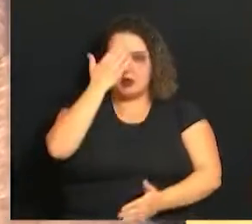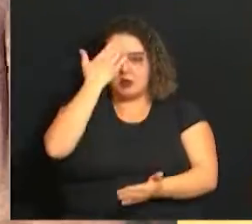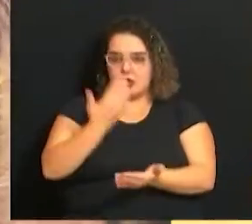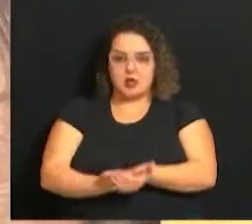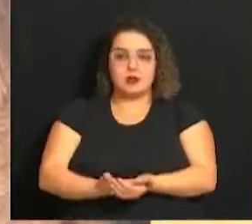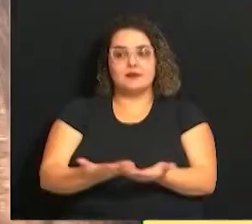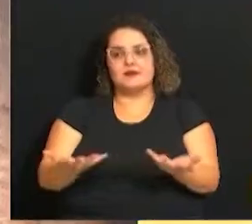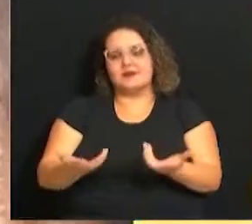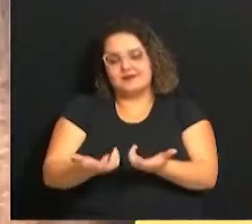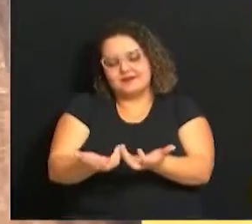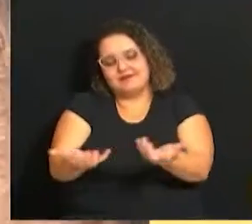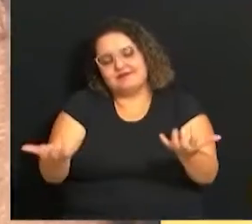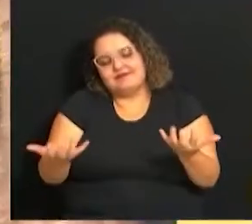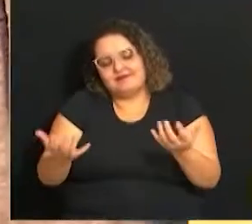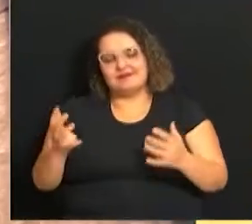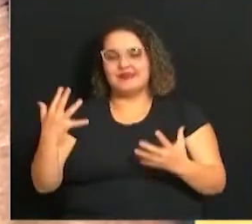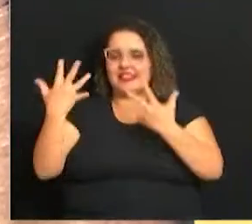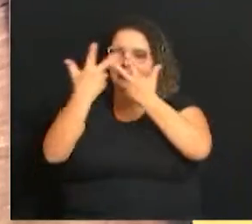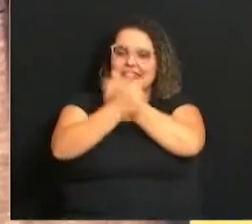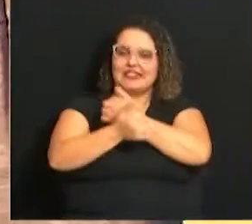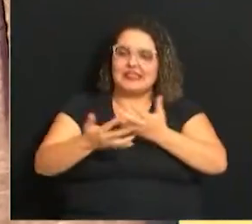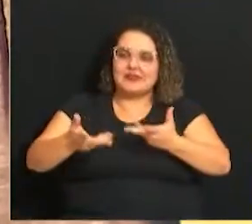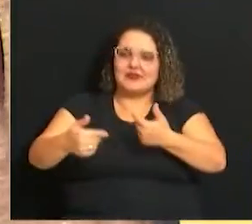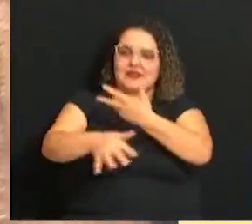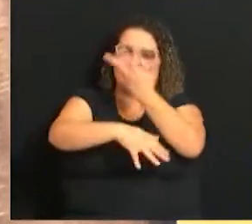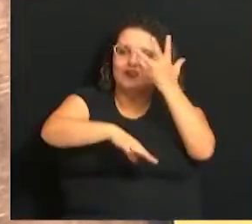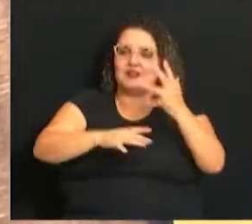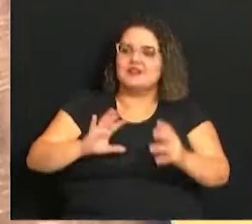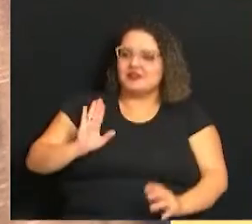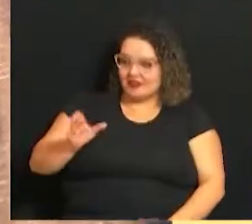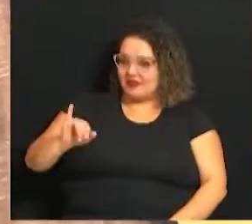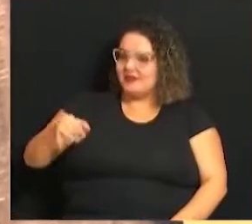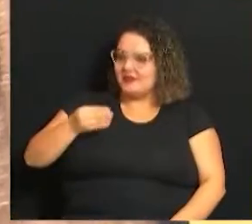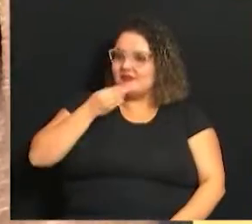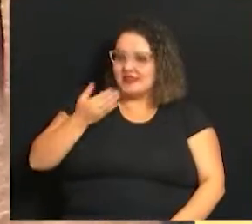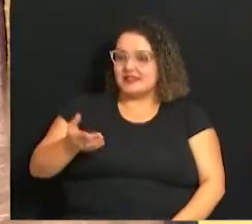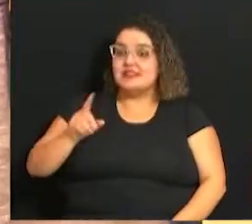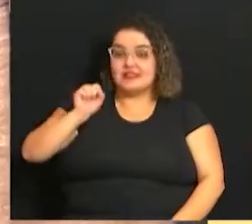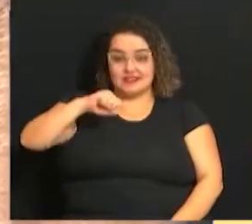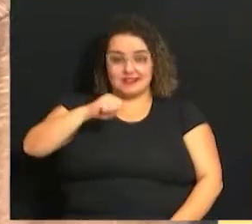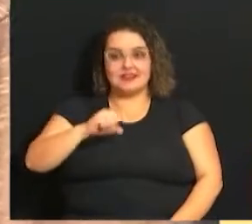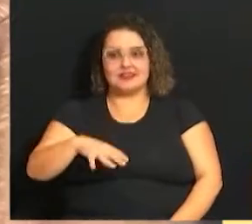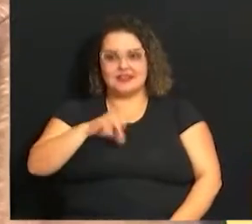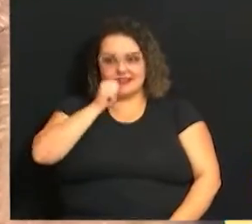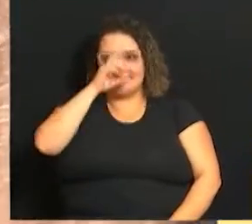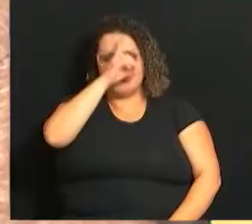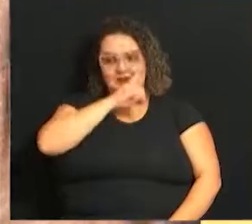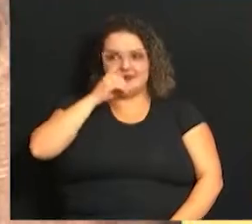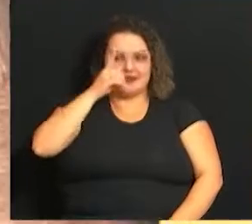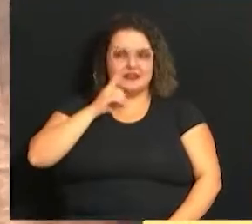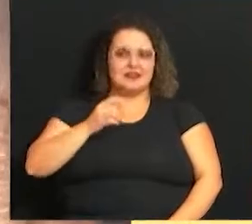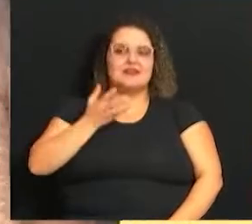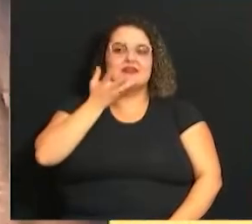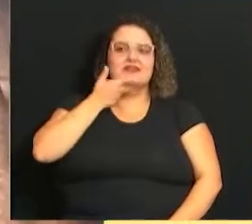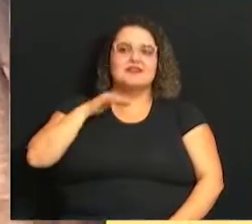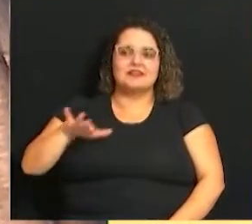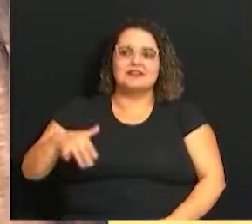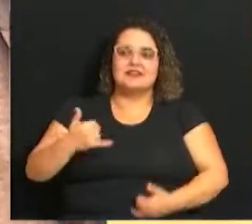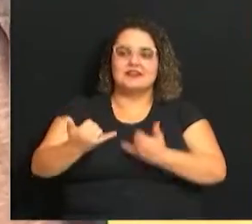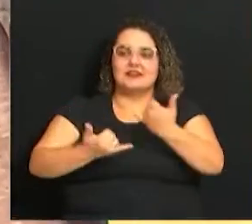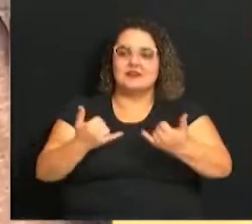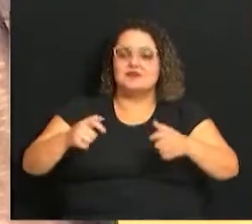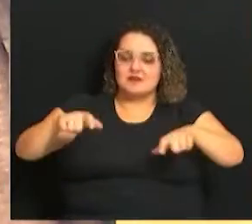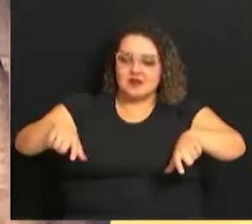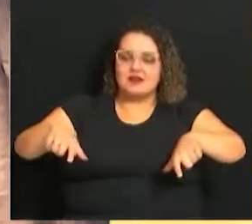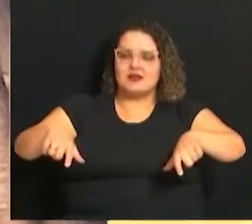acreditavam e hoje tá aí né a praça linda maravilhosa né já veio aproveitar de alguma maneira aqui já final de semana a gente desce com as